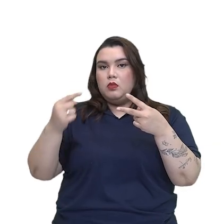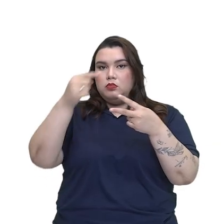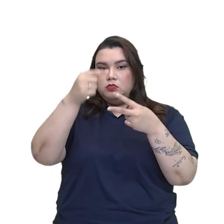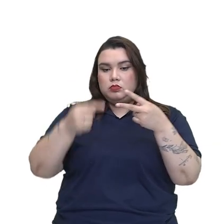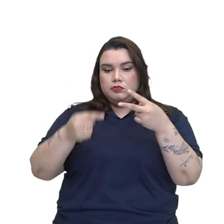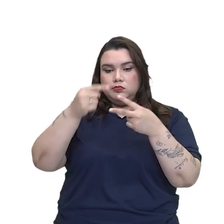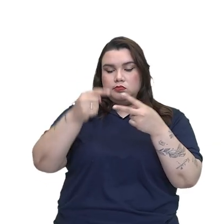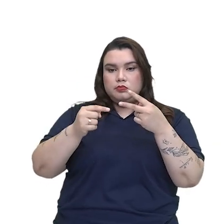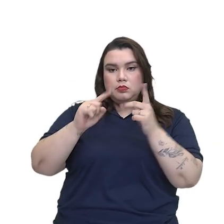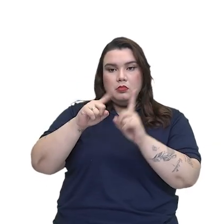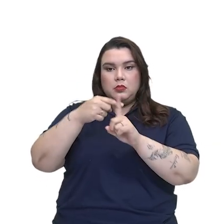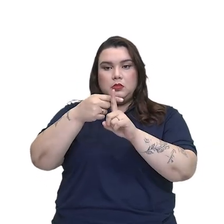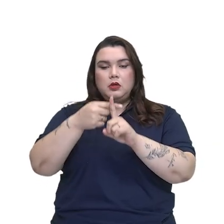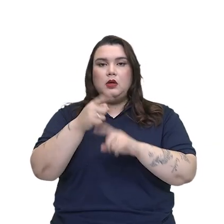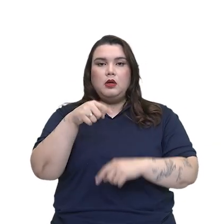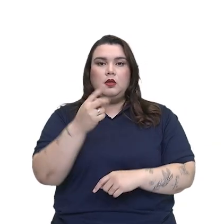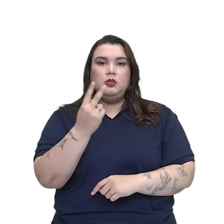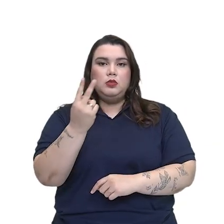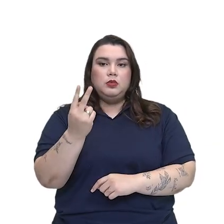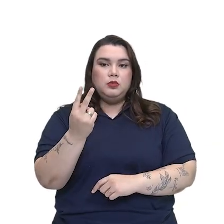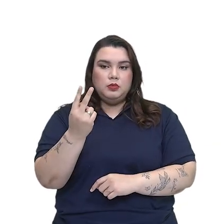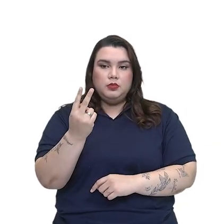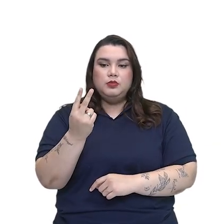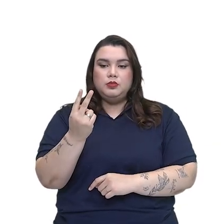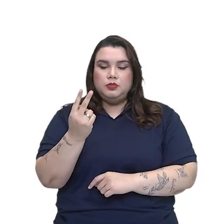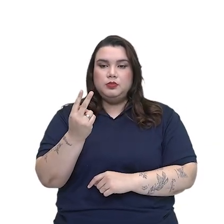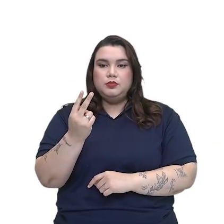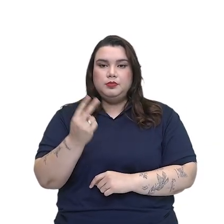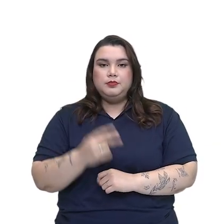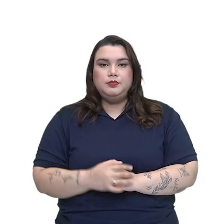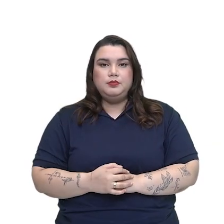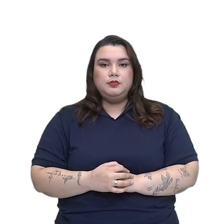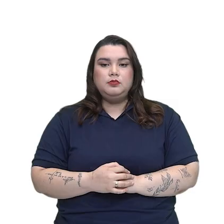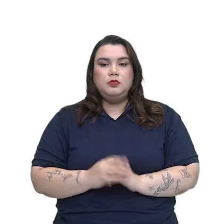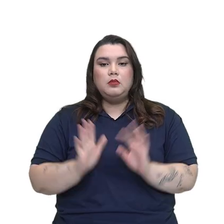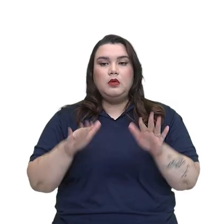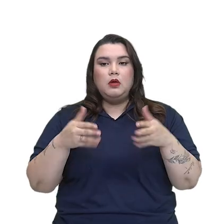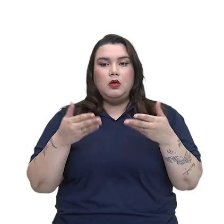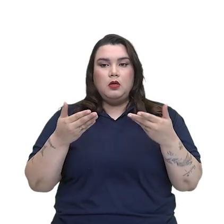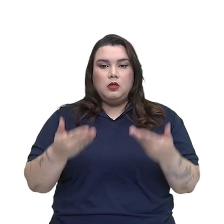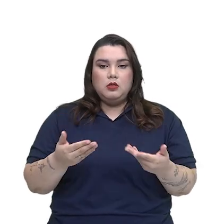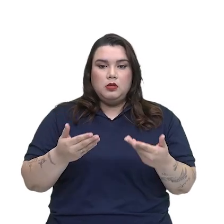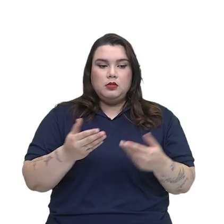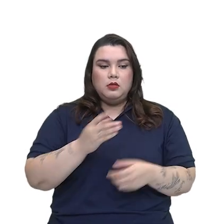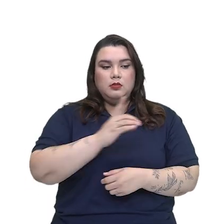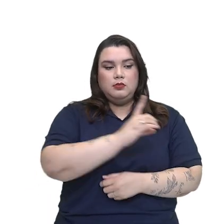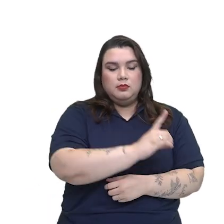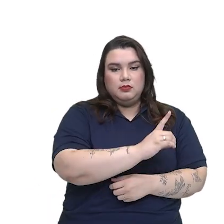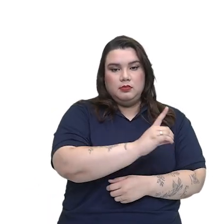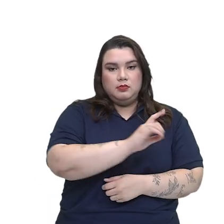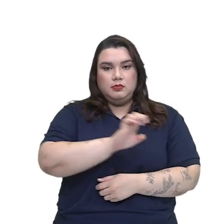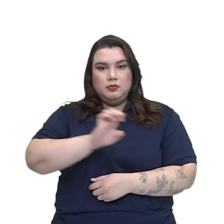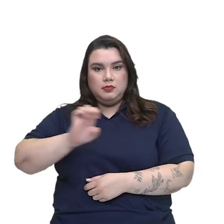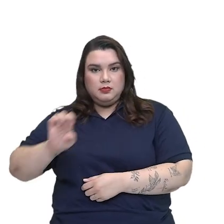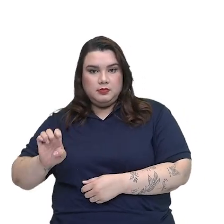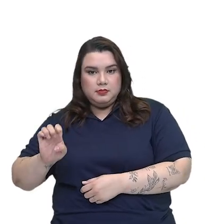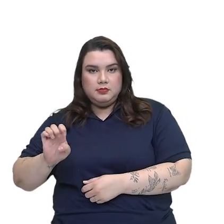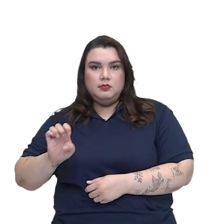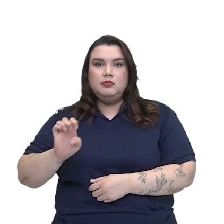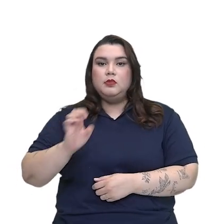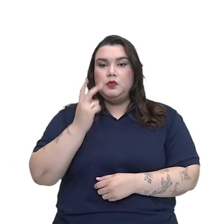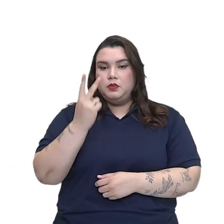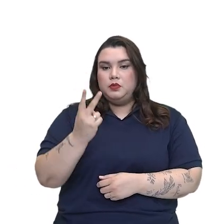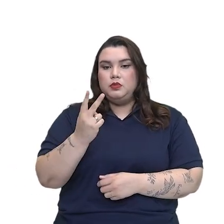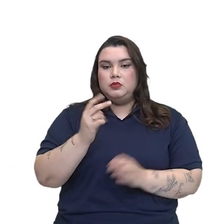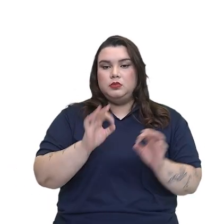Portanto, olha, você tem um total de quantas casas? De 2 casas. Então, da direita para a esquerda, 2